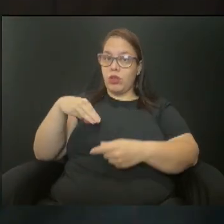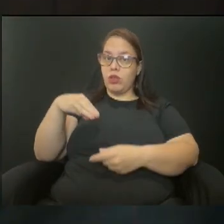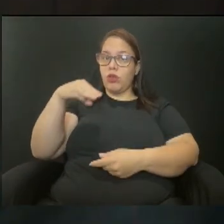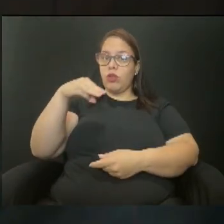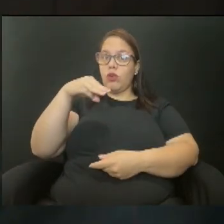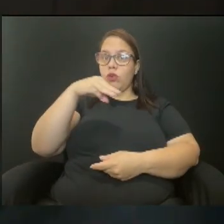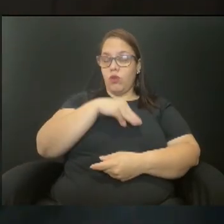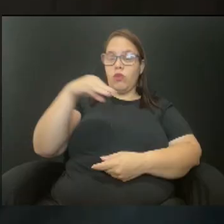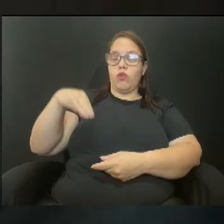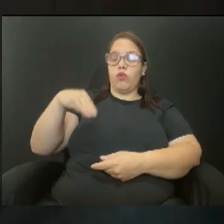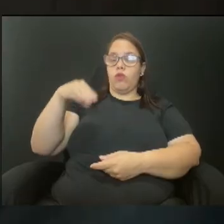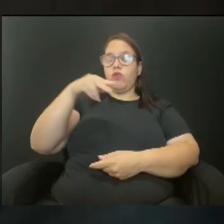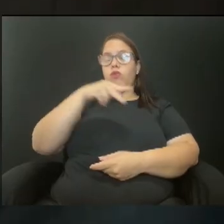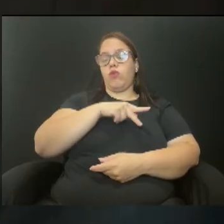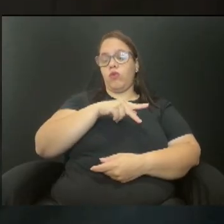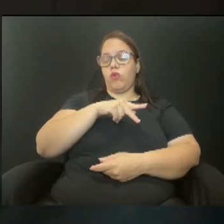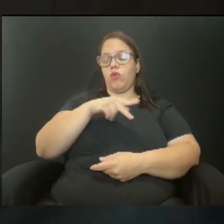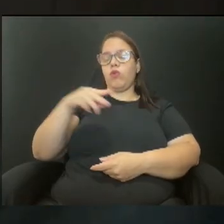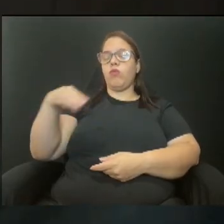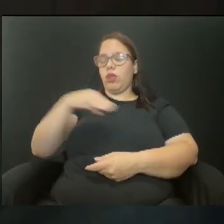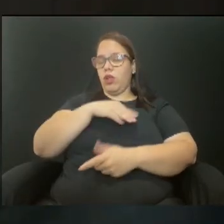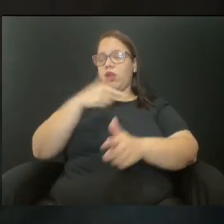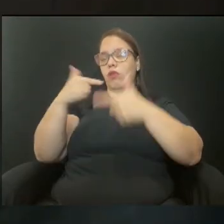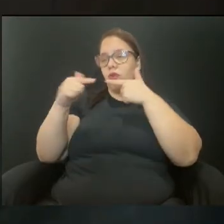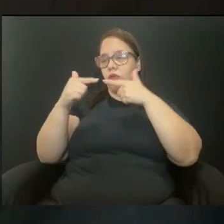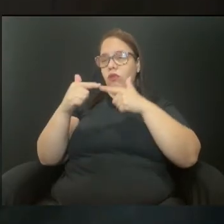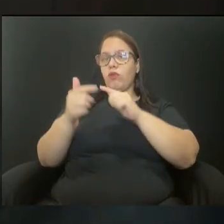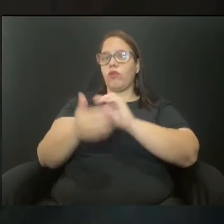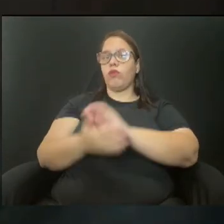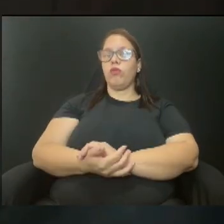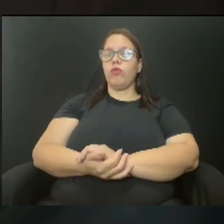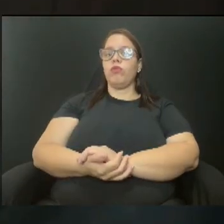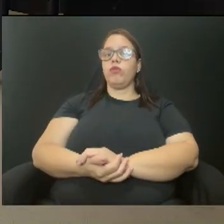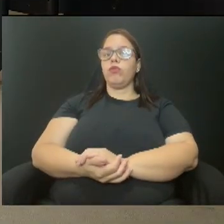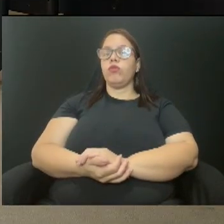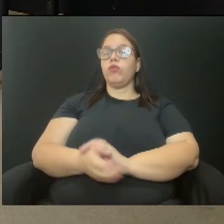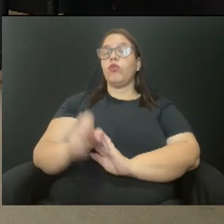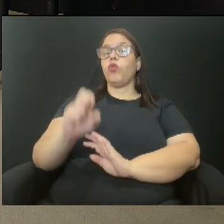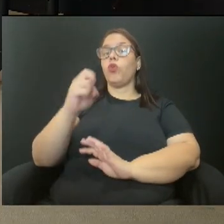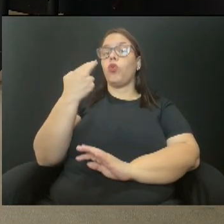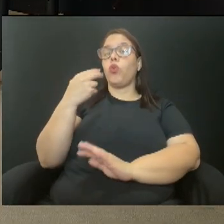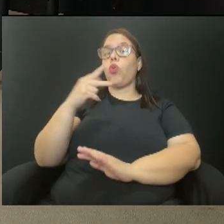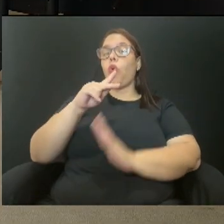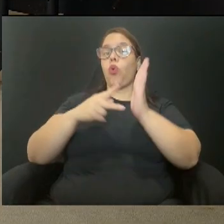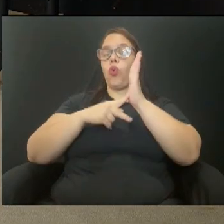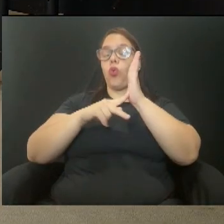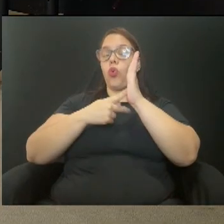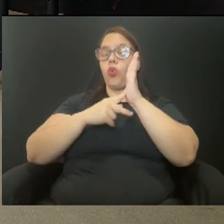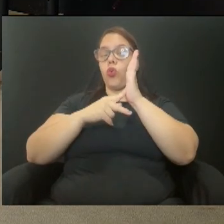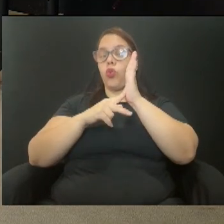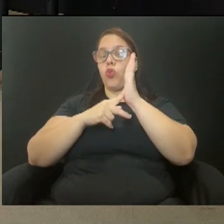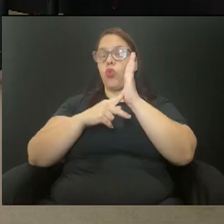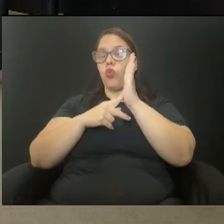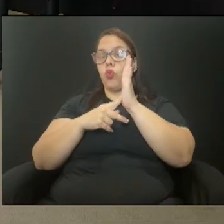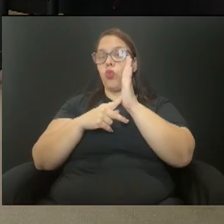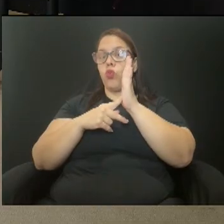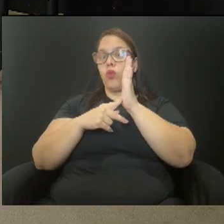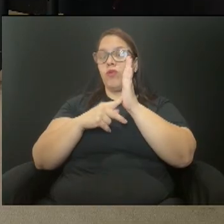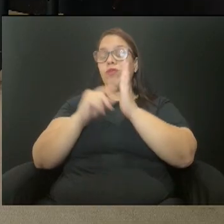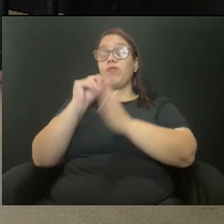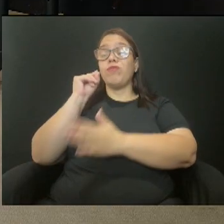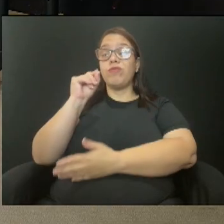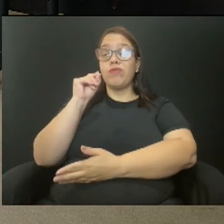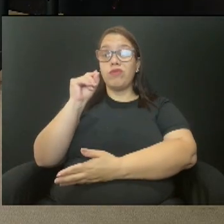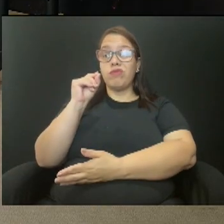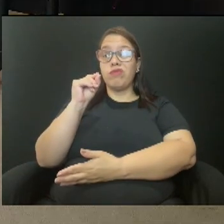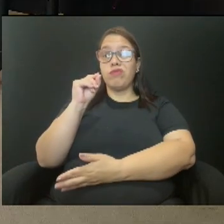era a diretoria Uhum. Ou regional de sindicato, né, trabalho, muitas vezes ou sindicato. nos sindicatos. O que, de certa forma,